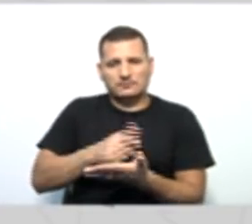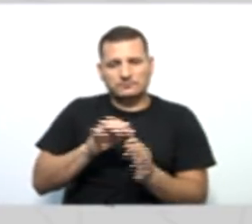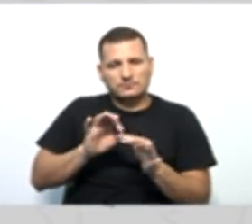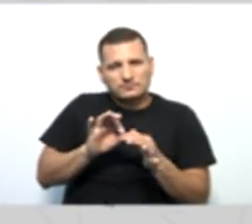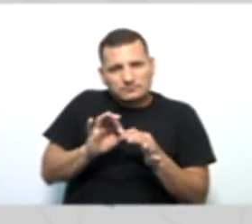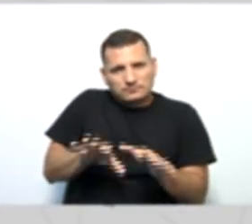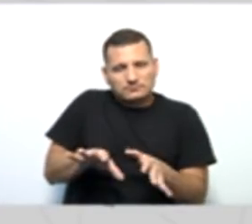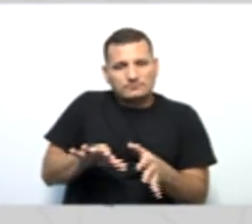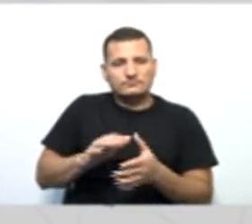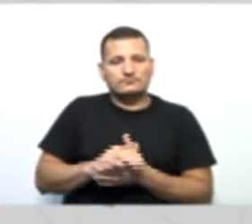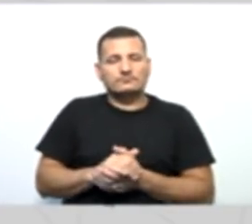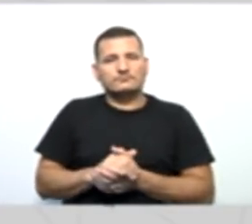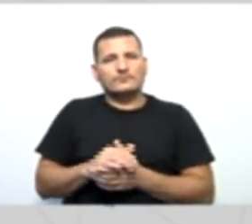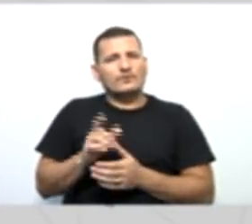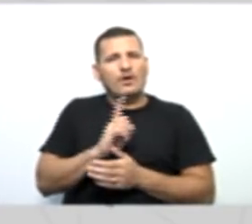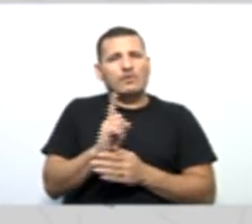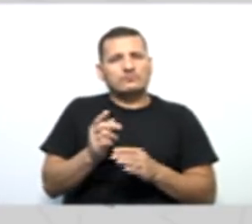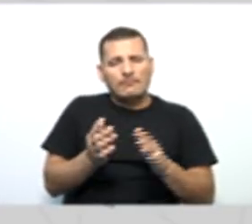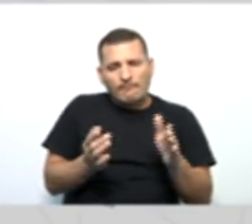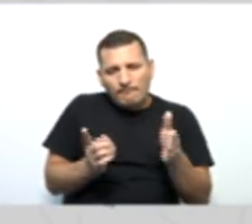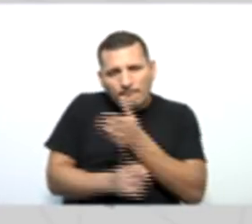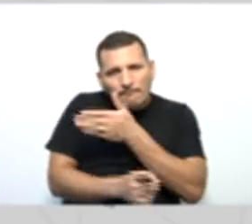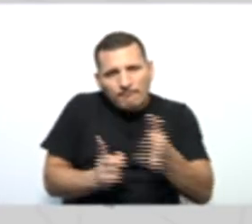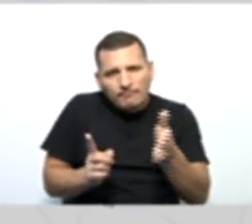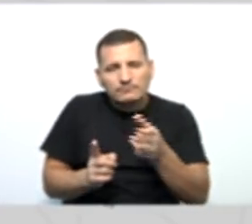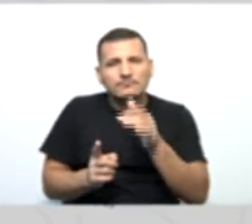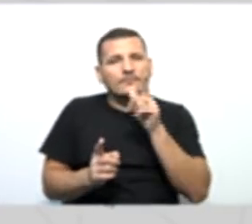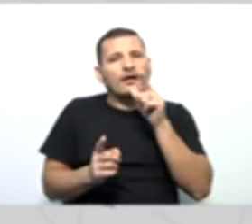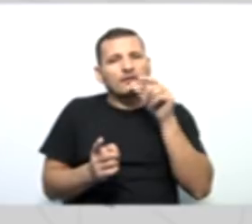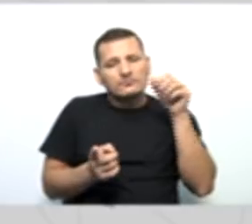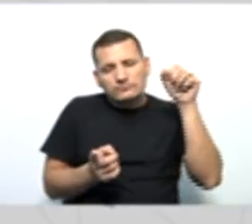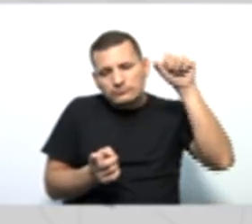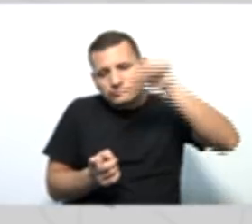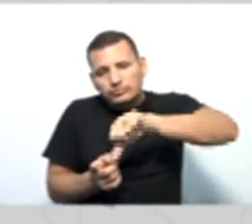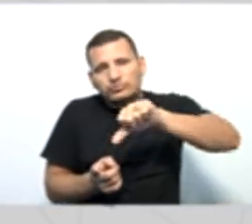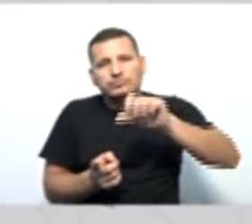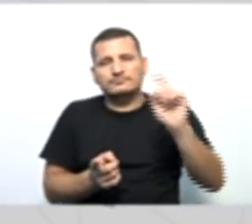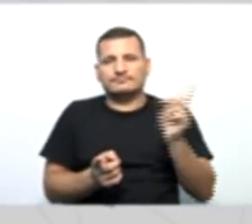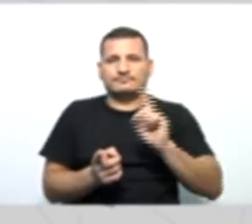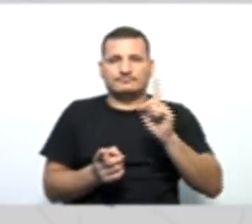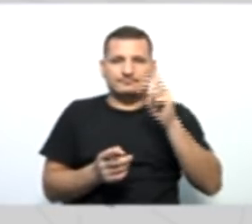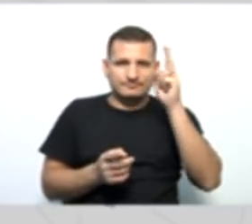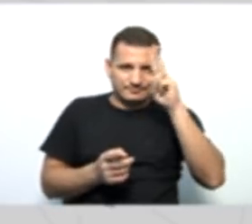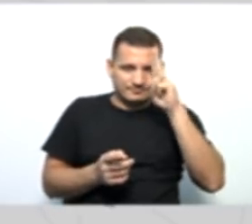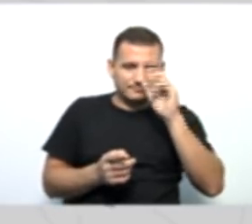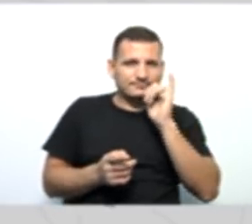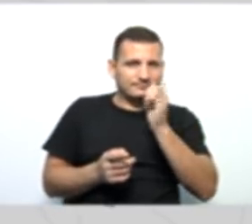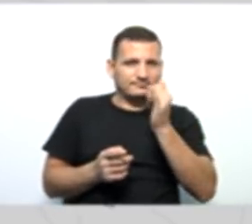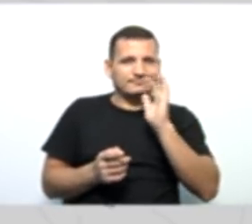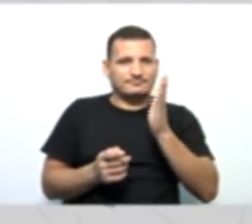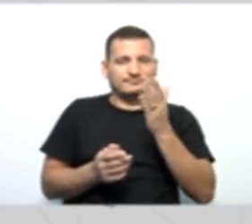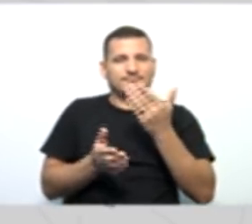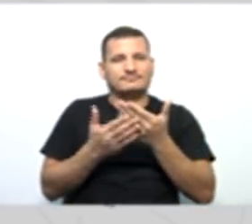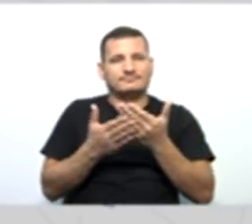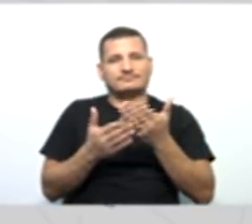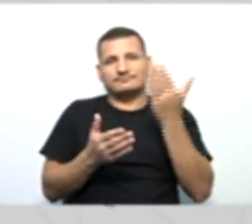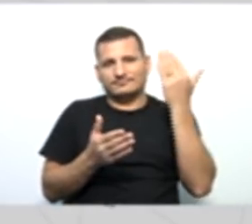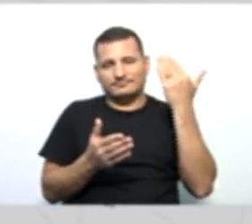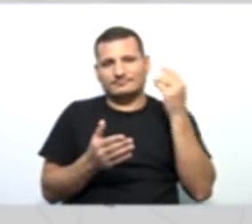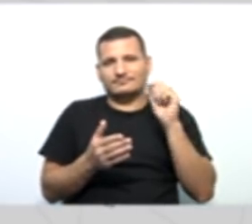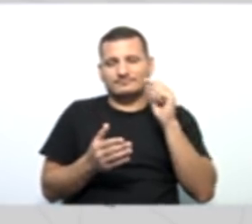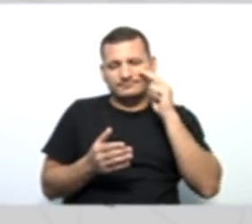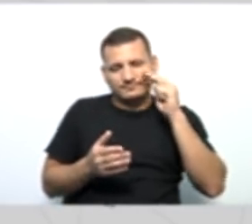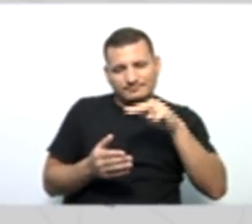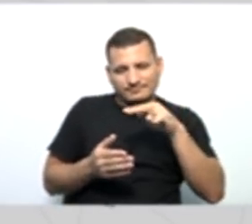ok? Não dê tapas, não jogue água sobre a vítima. Lembra que eu falei isso na água, na aula, não é? A gente fala, vixe, tá pegando um